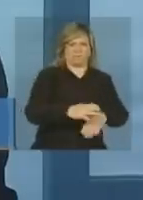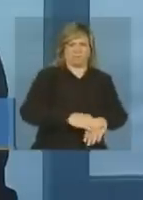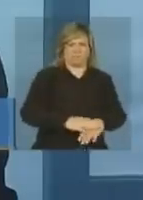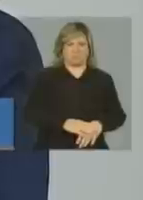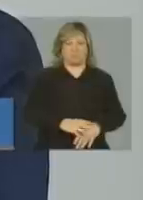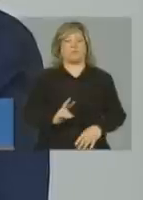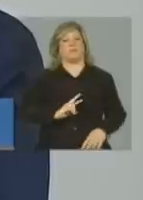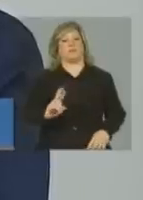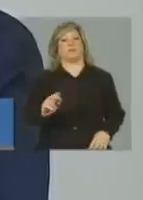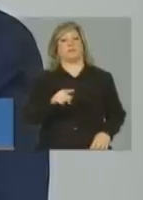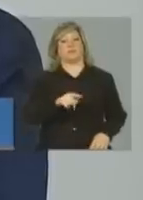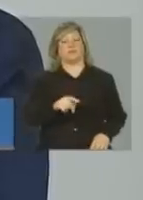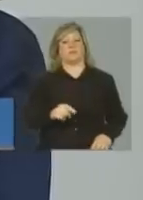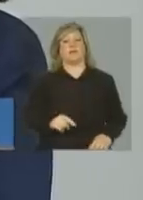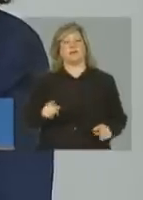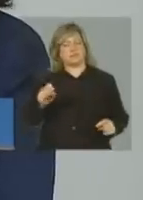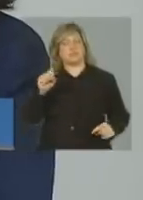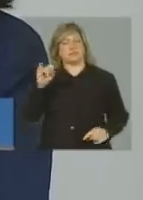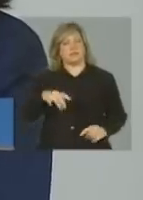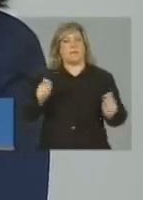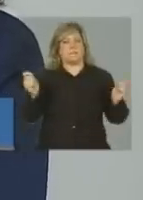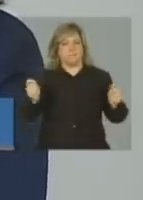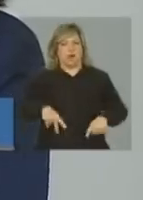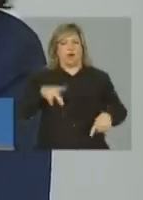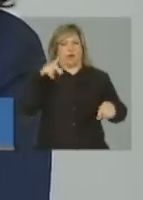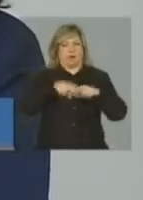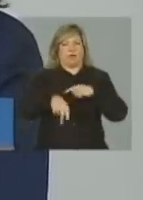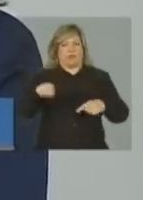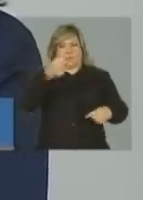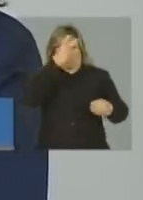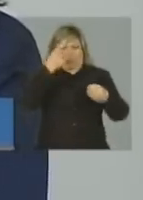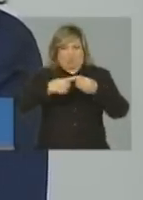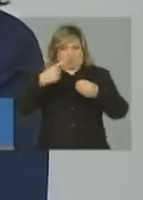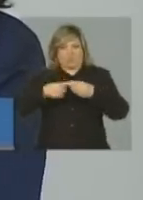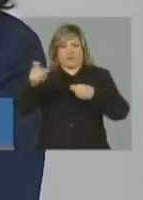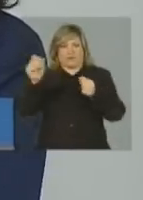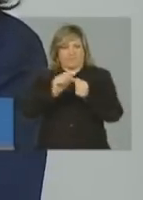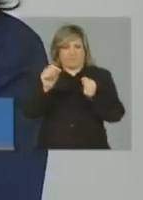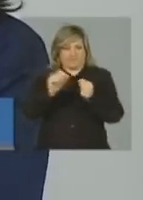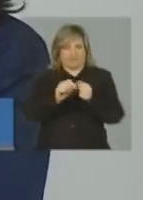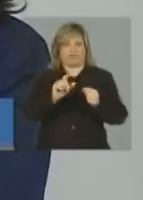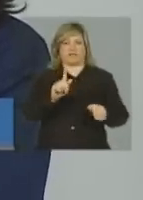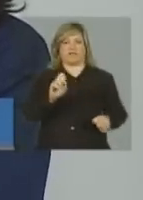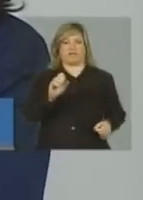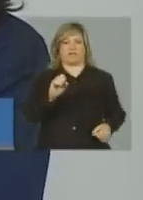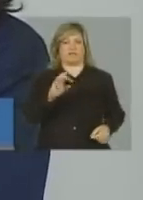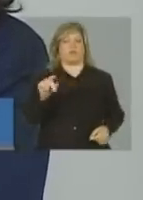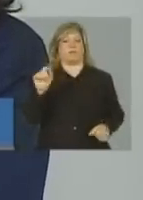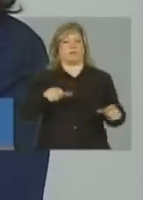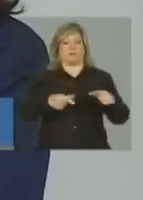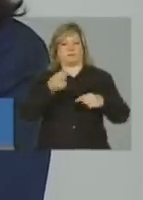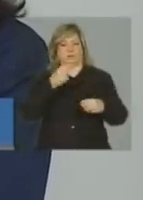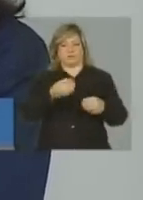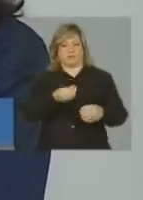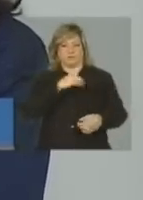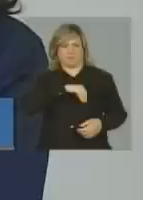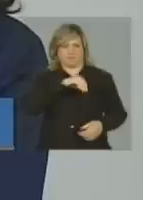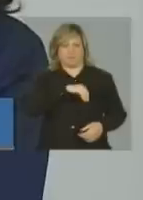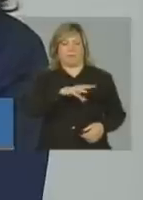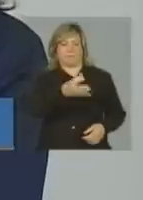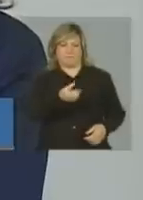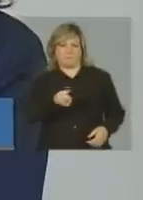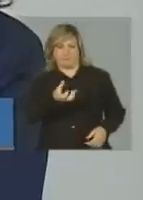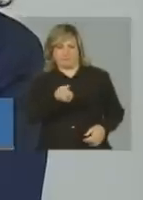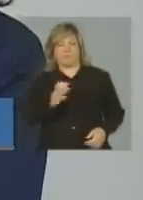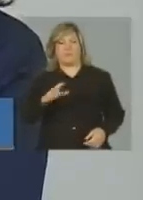Você pode cancelar o benefício? Isso. Sim, o município faz gestão de benefício e se a CGU compareceu e na sua auditoria